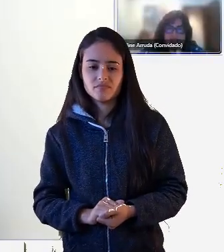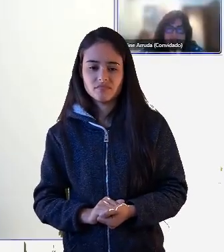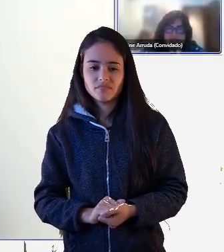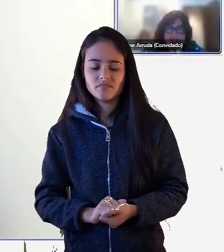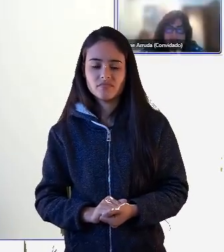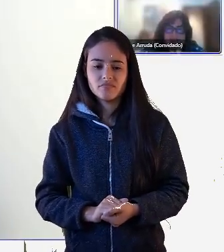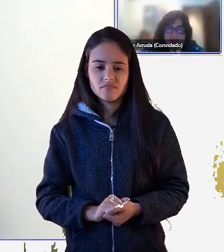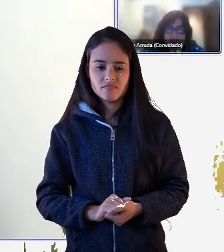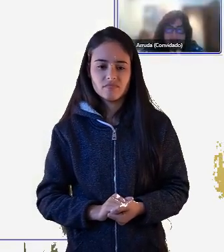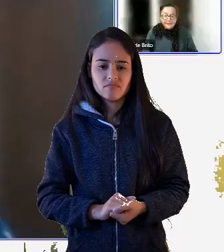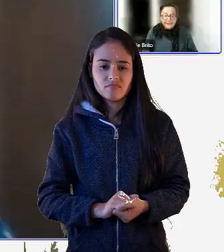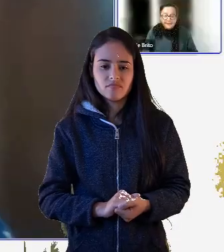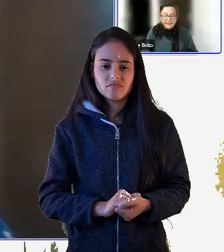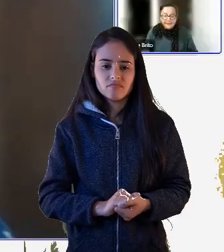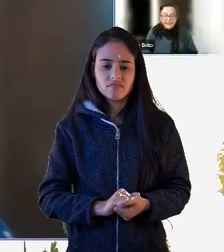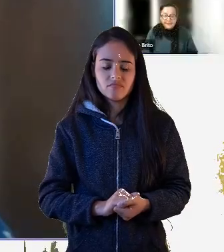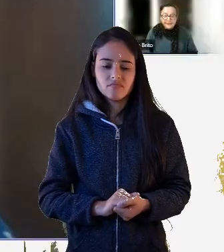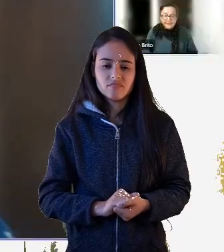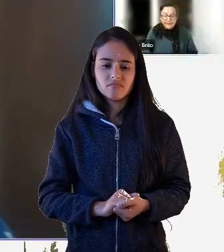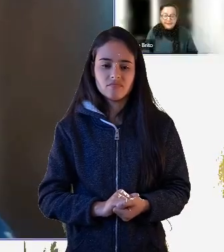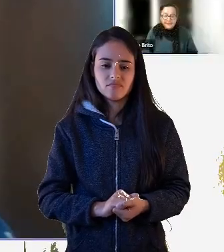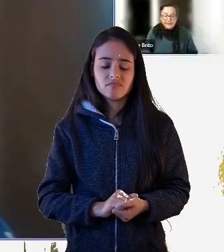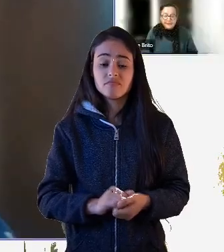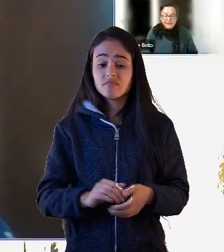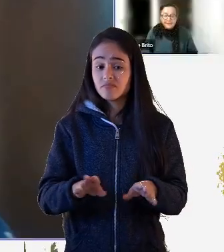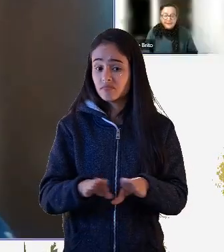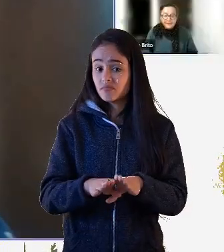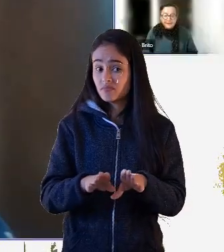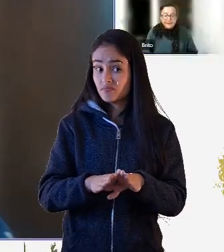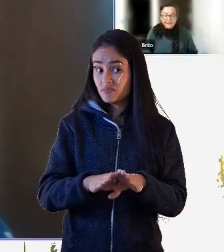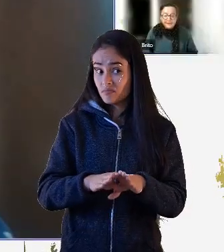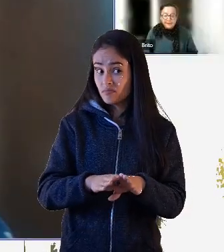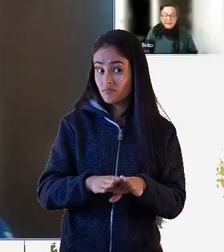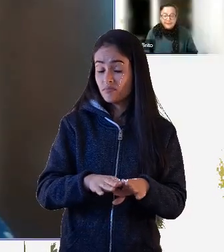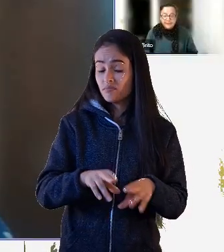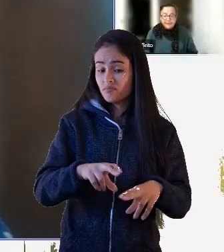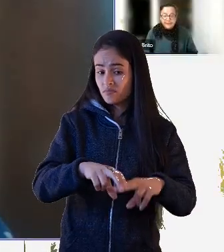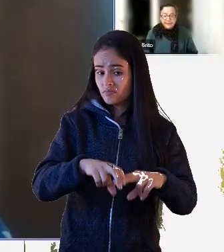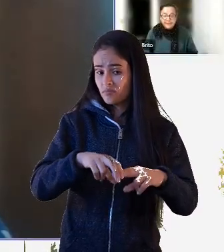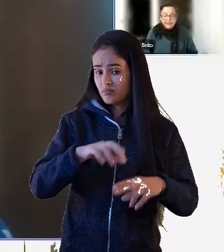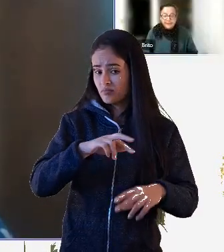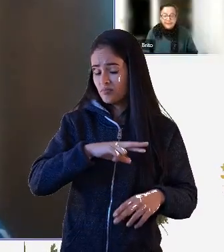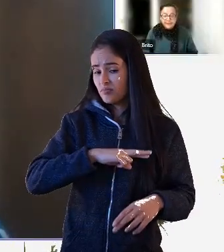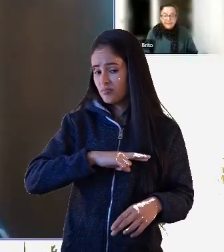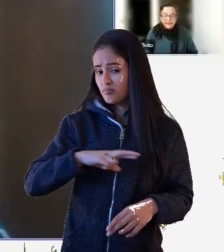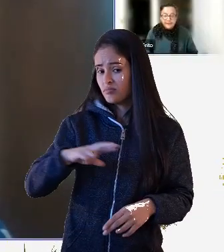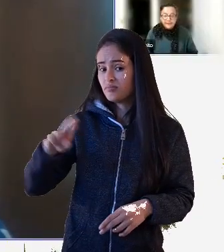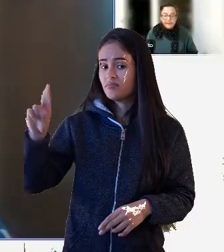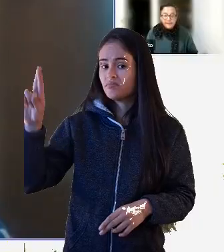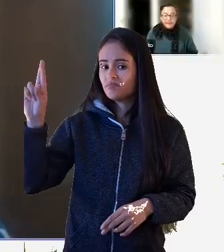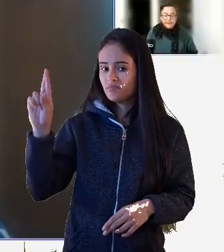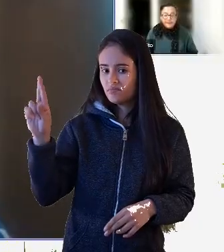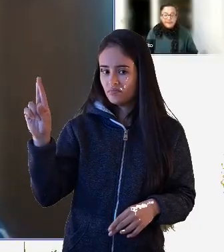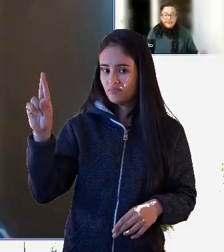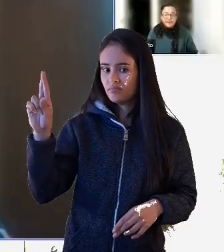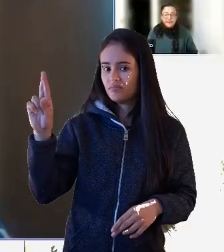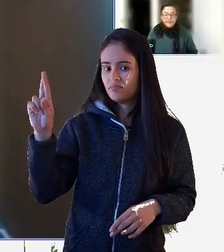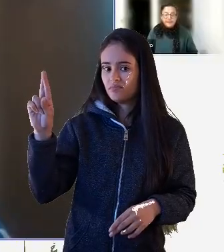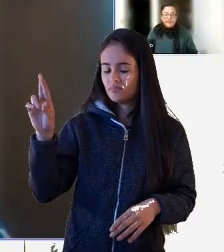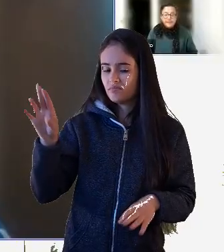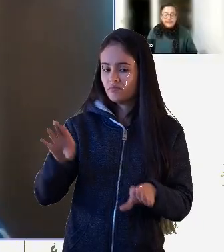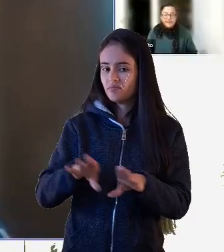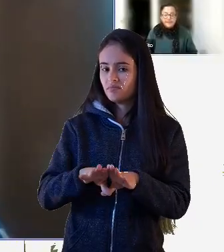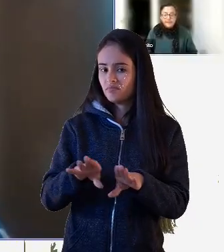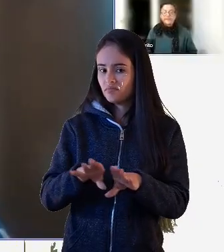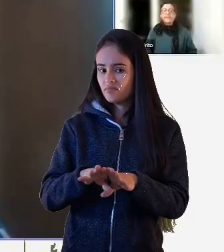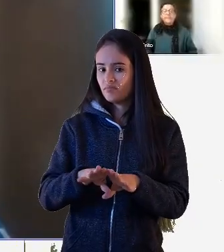Obrigada. É isso mesmo que você falou, a questão do Congo, né? Interessante, que igual você falou, a célula da percussão é de onde tira o funk,